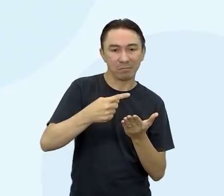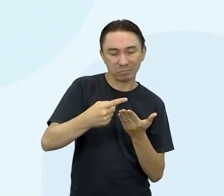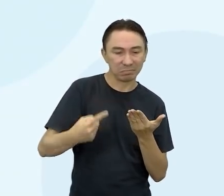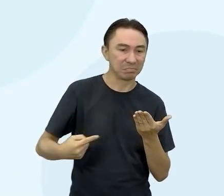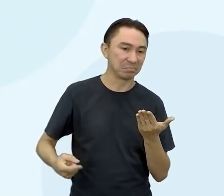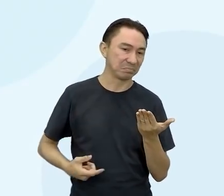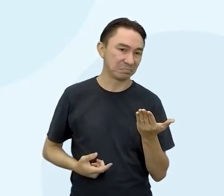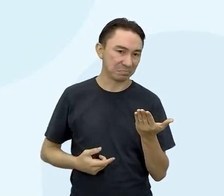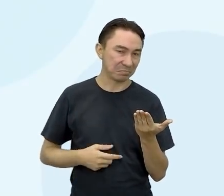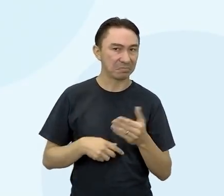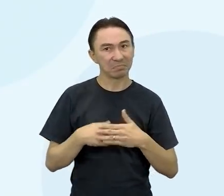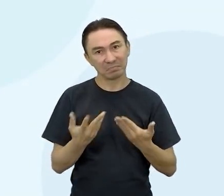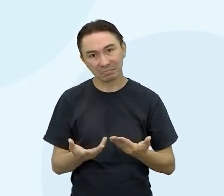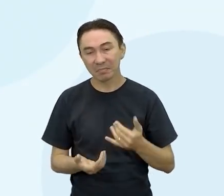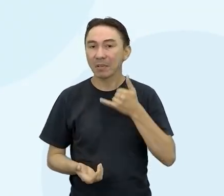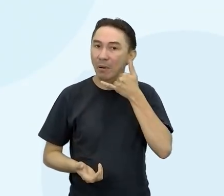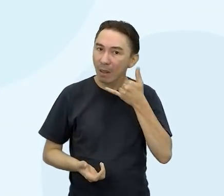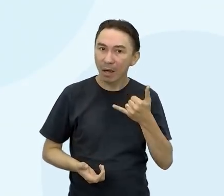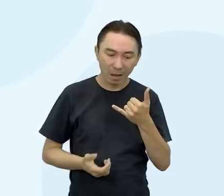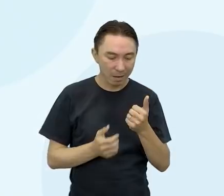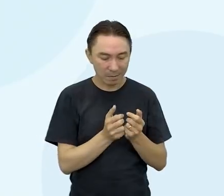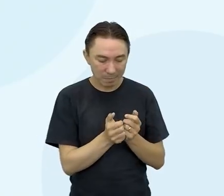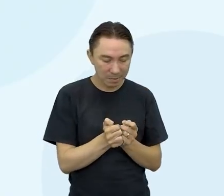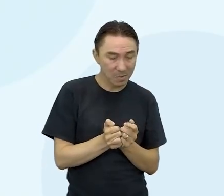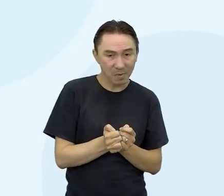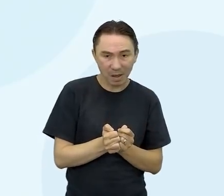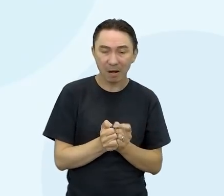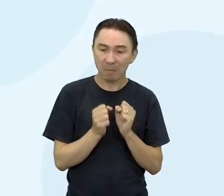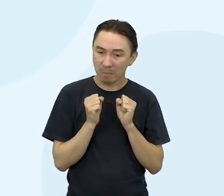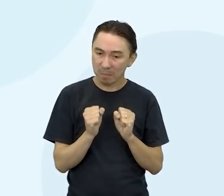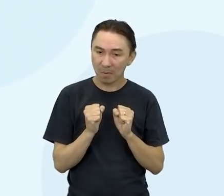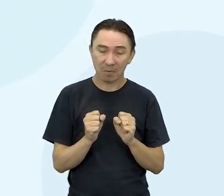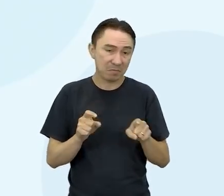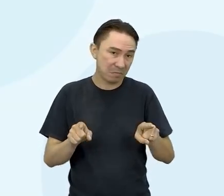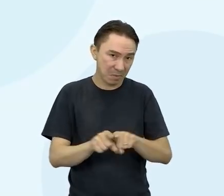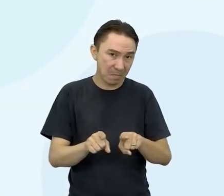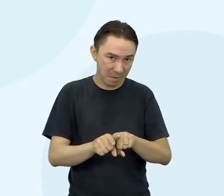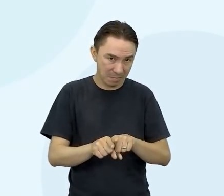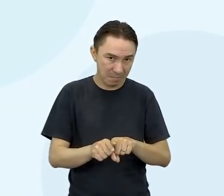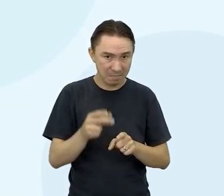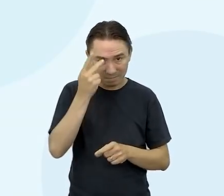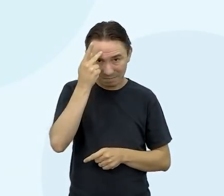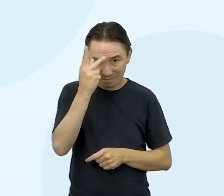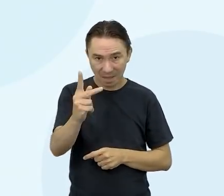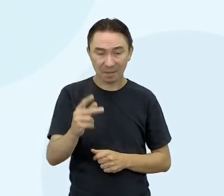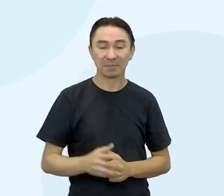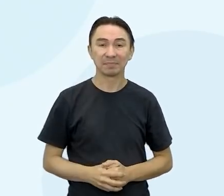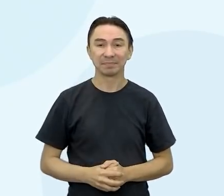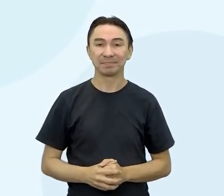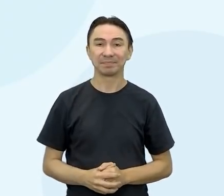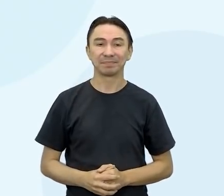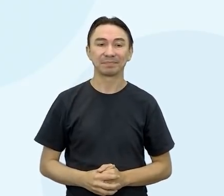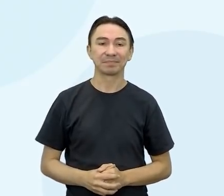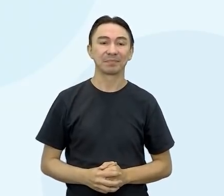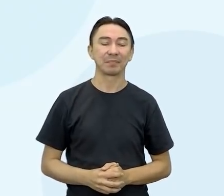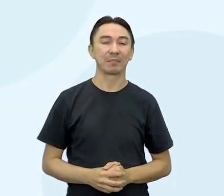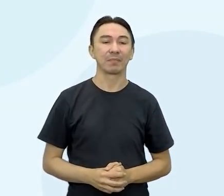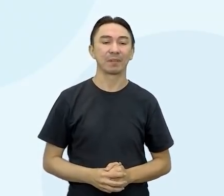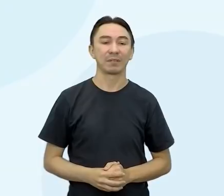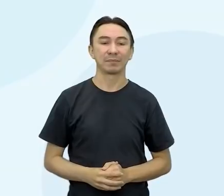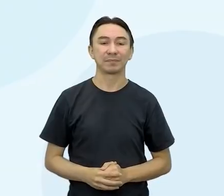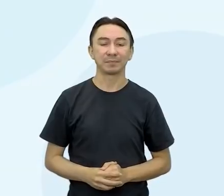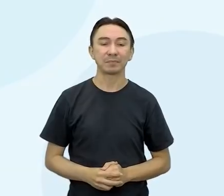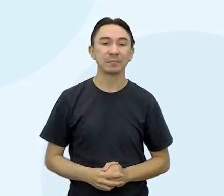bloco de notas do celular, enfim, o que for mais fácil aí para cada professor. Bom, os objetivos,